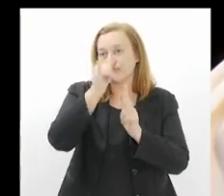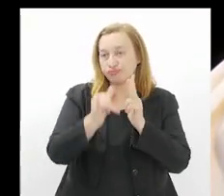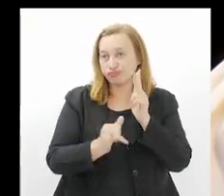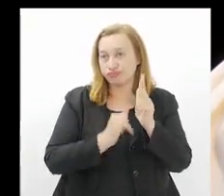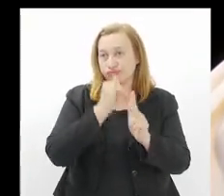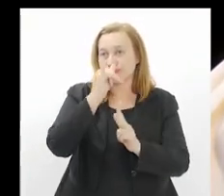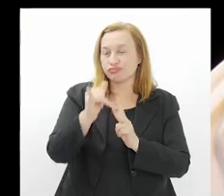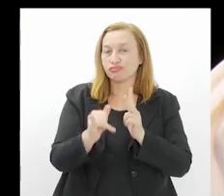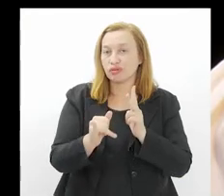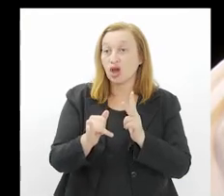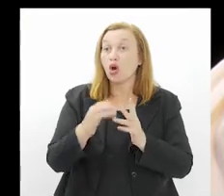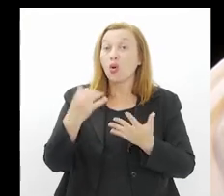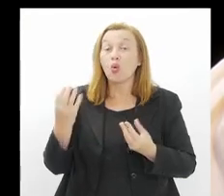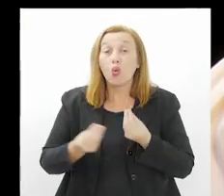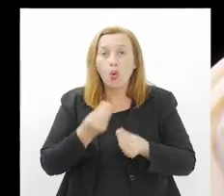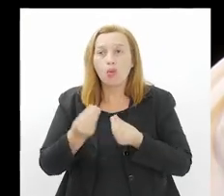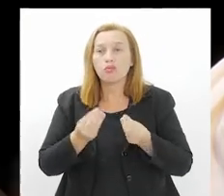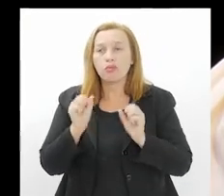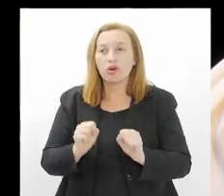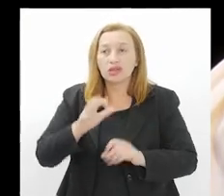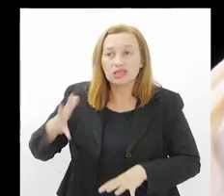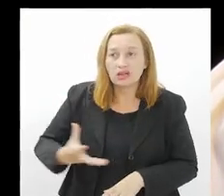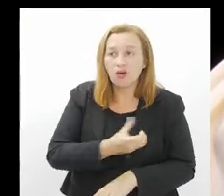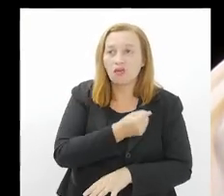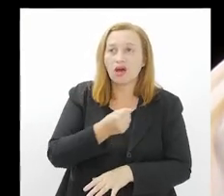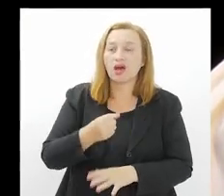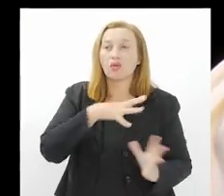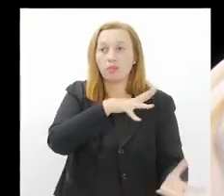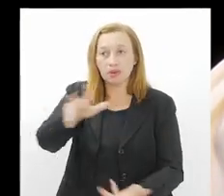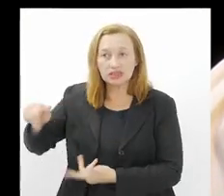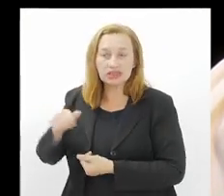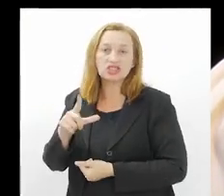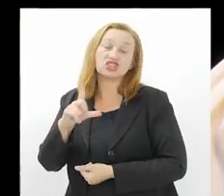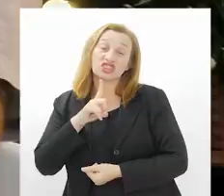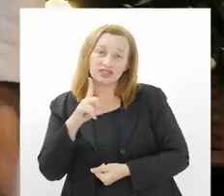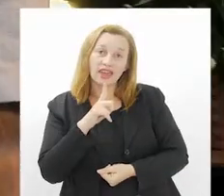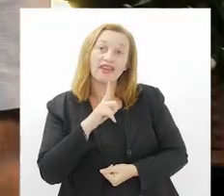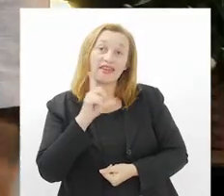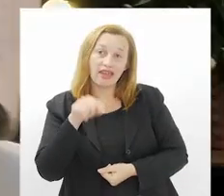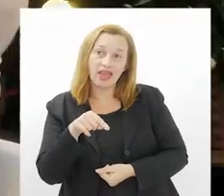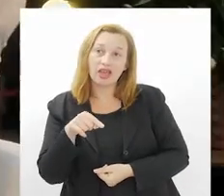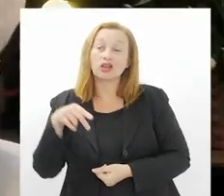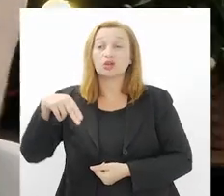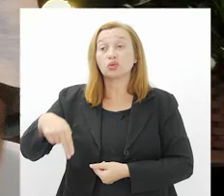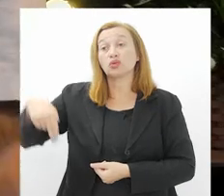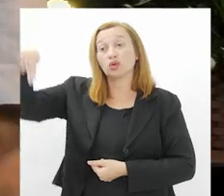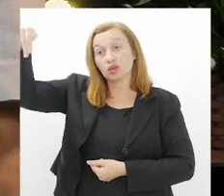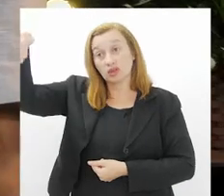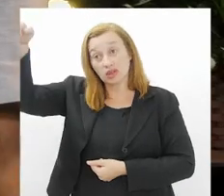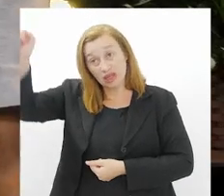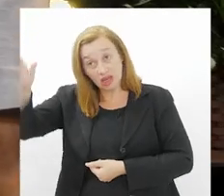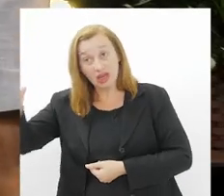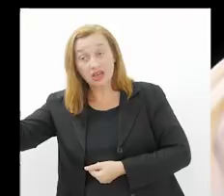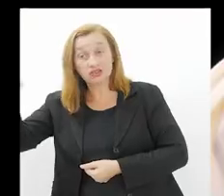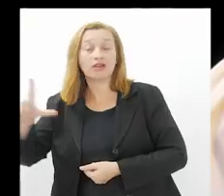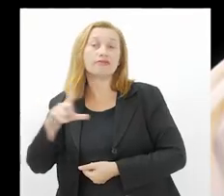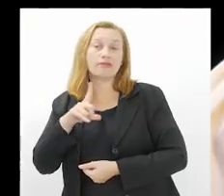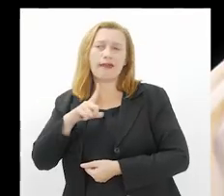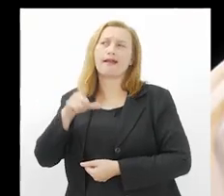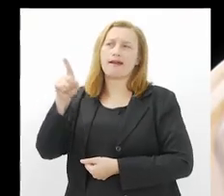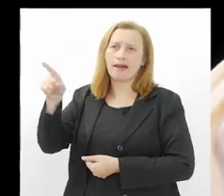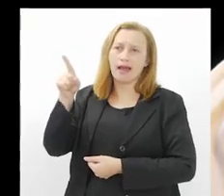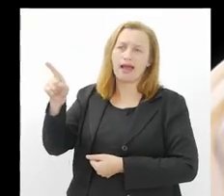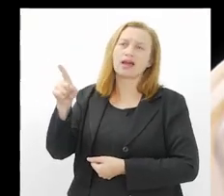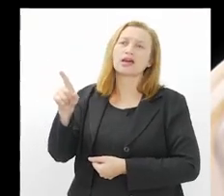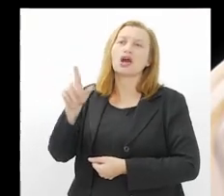não tem noção de como aquilo pode salvar o nosso planeta, não é isso? Olha só. E a gente tem isso, né? Tem os ventos. Sim, a gente no Nordeste, né? A gente tem, né,